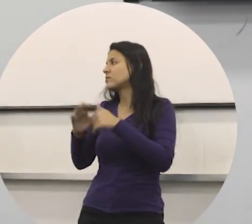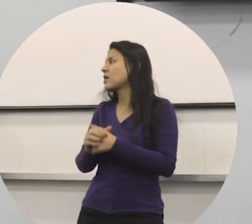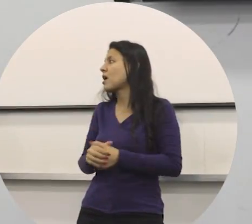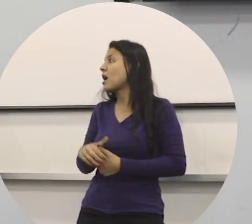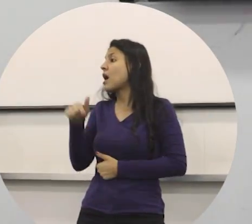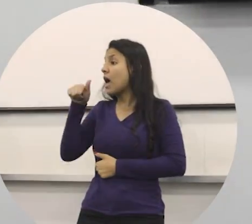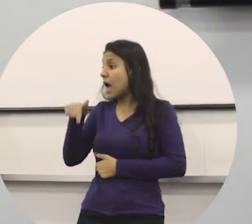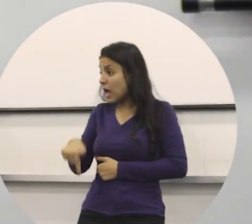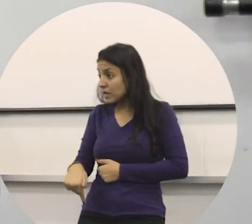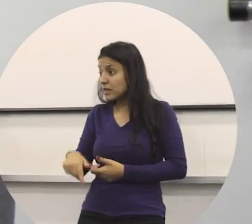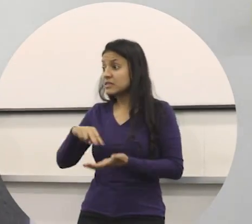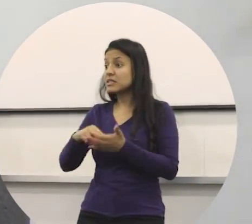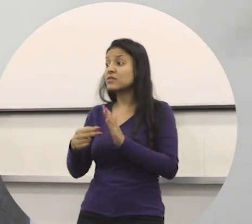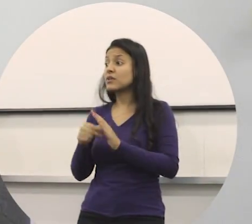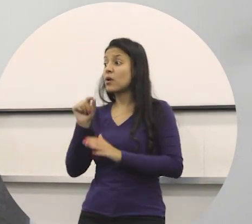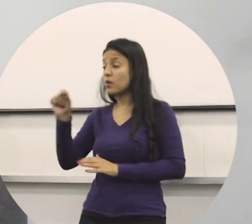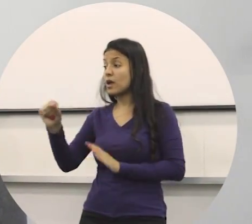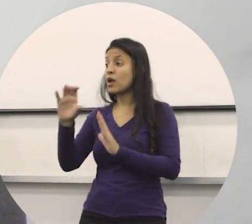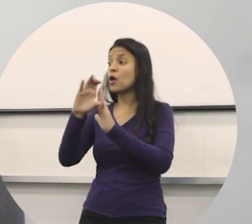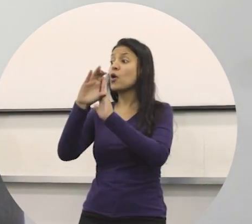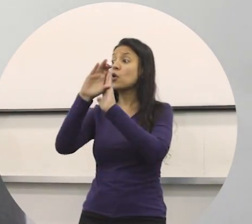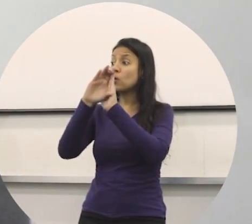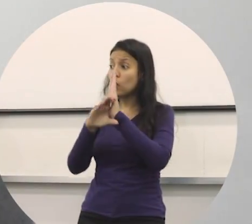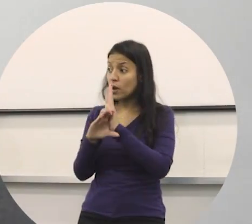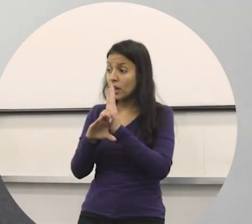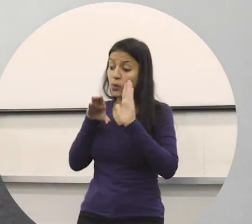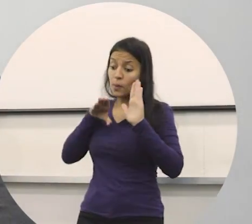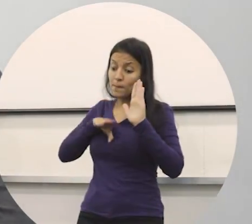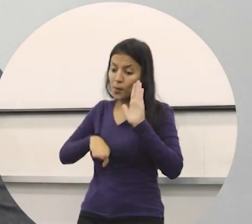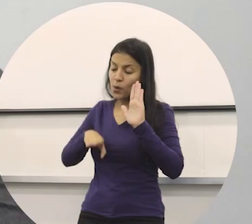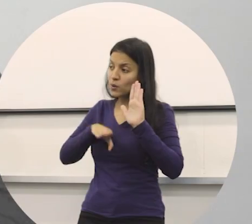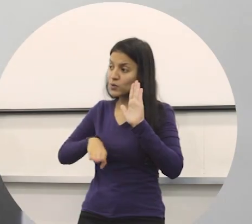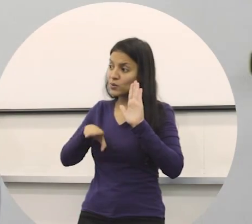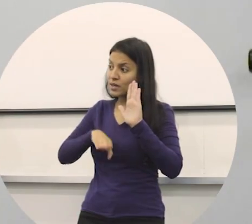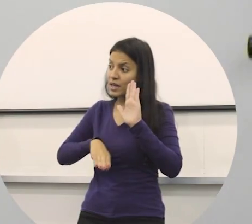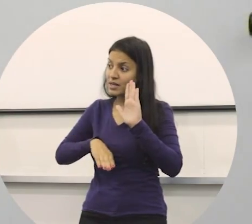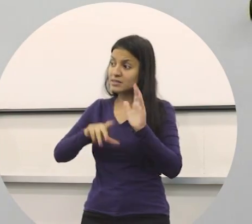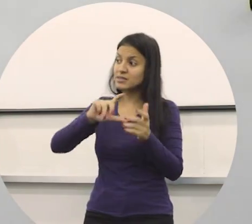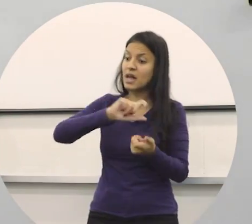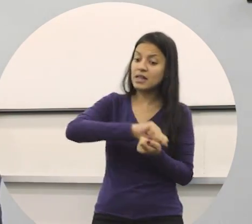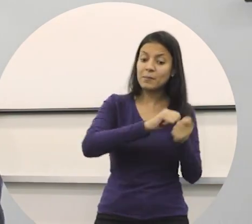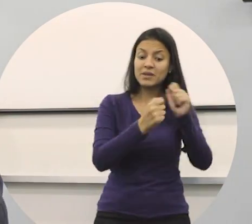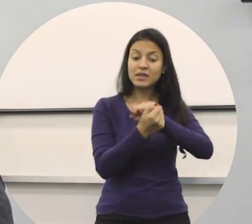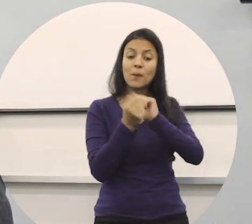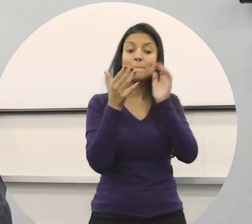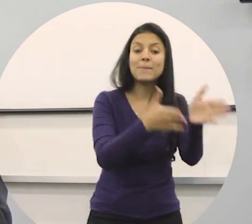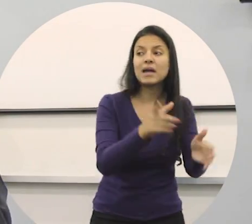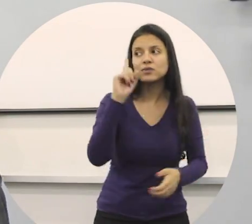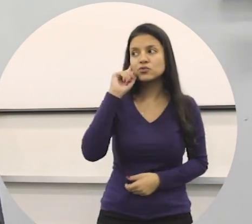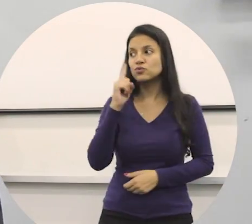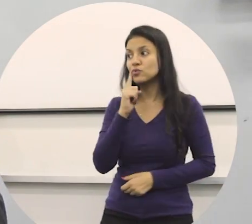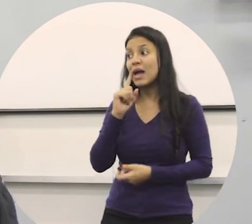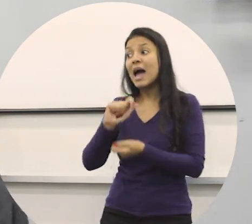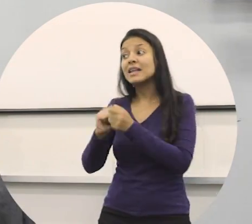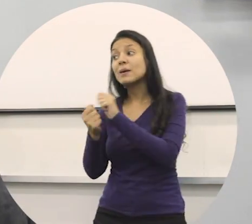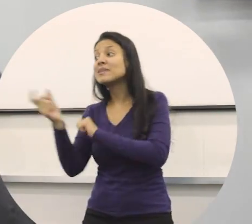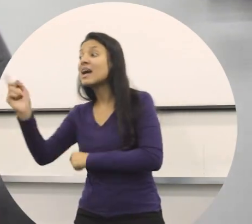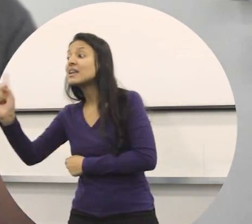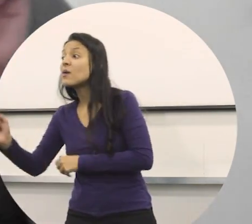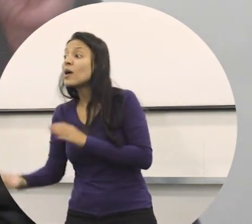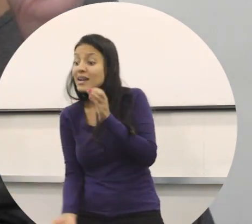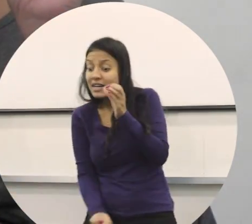está adaptando um currículo de português para surdo. A gente está criando um currículo